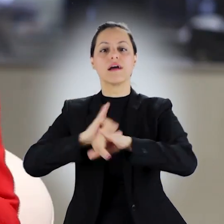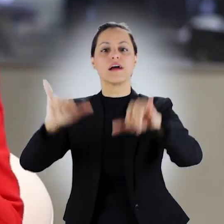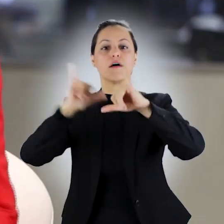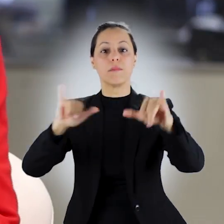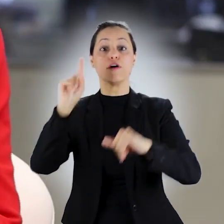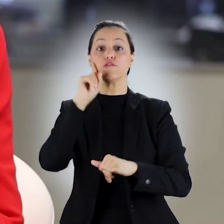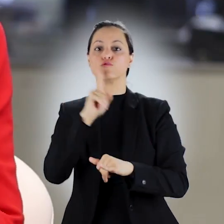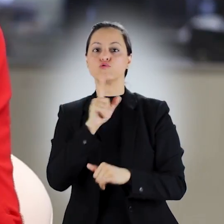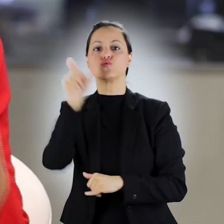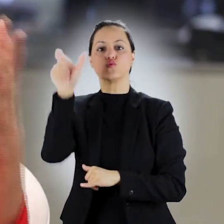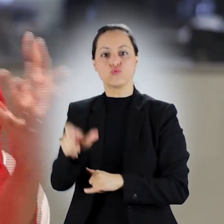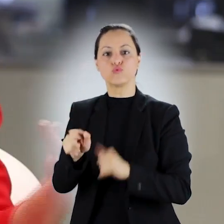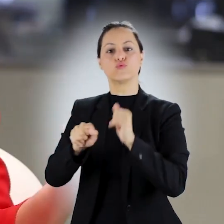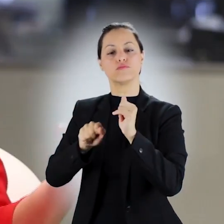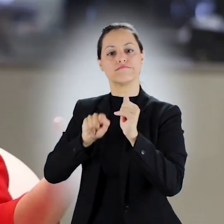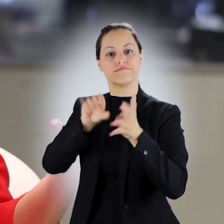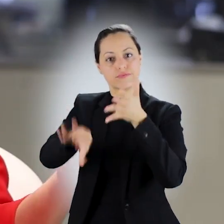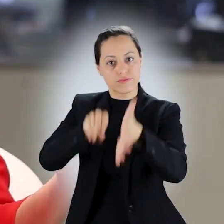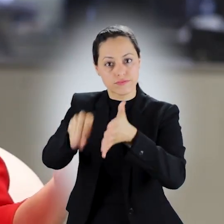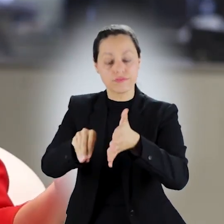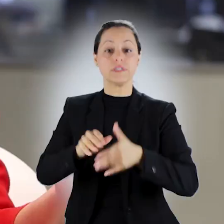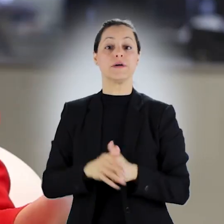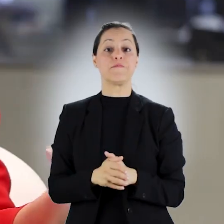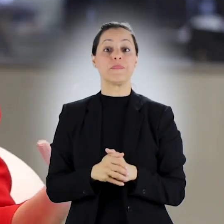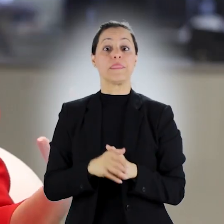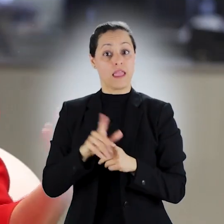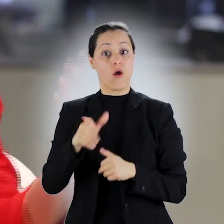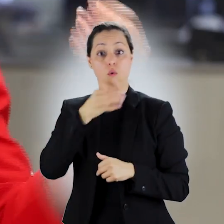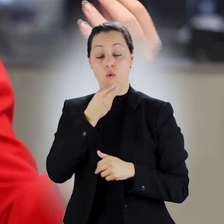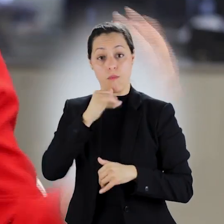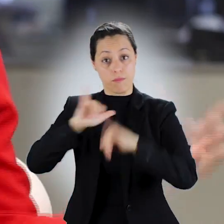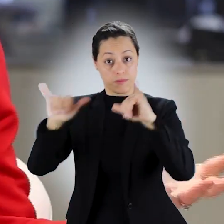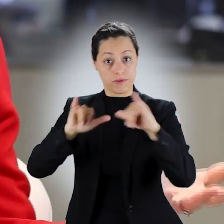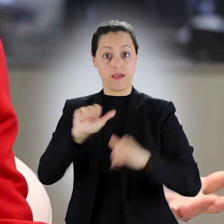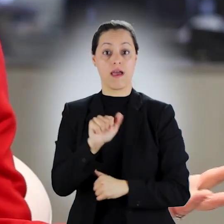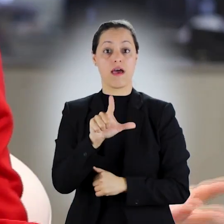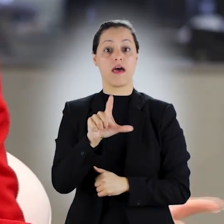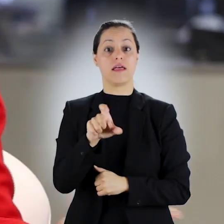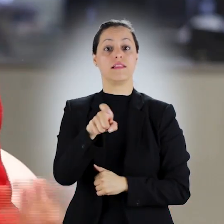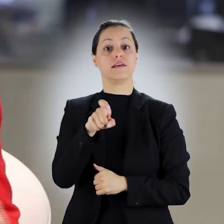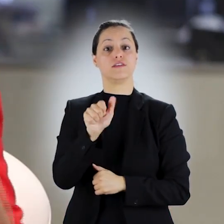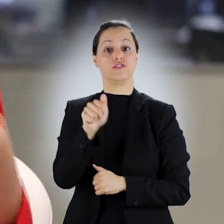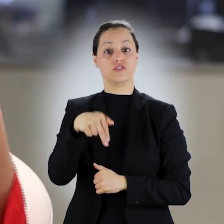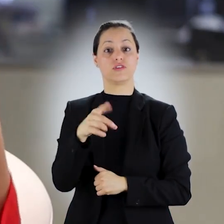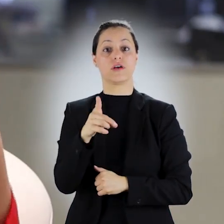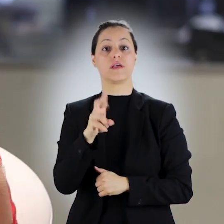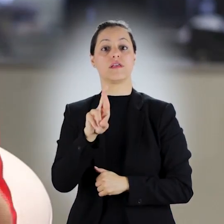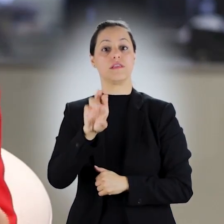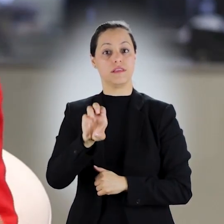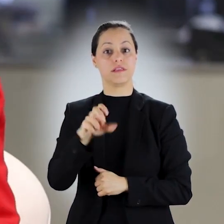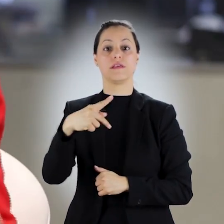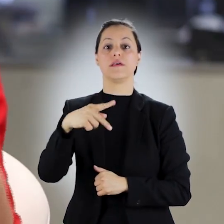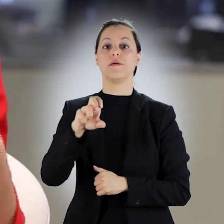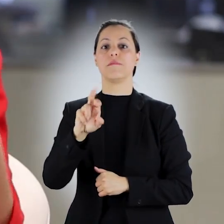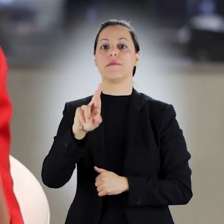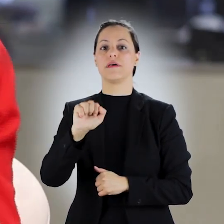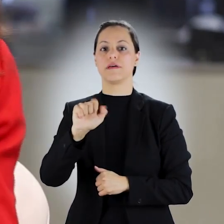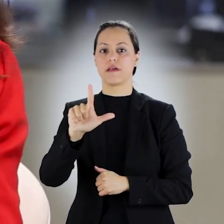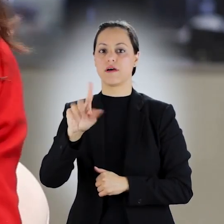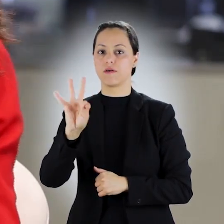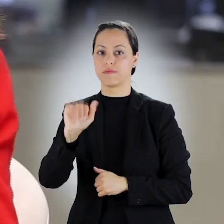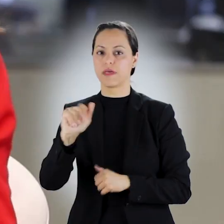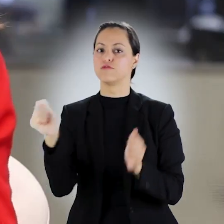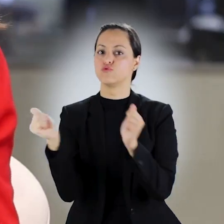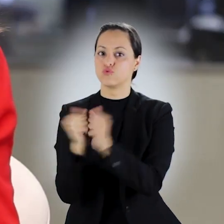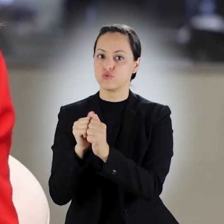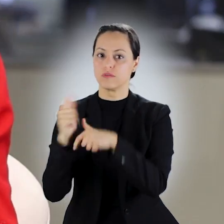Peralta. E eu pensei, no mundo de hoje, em que as pessoas têm que obedecer cotas, né, e as empresas são fiscalizadas e elas são